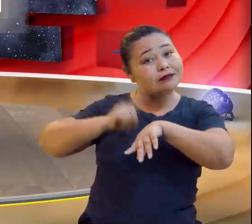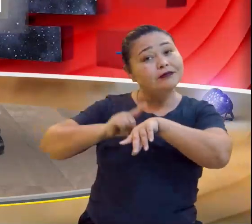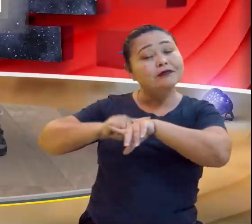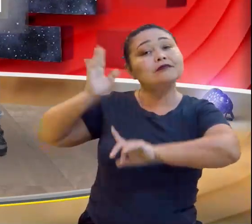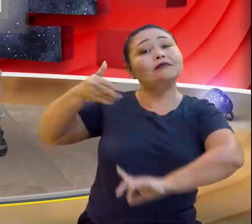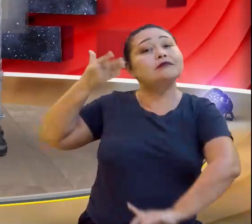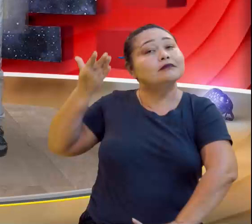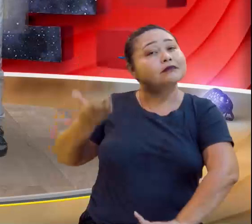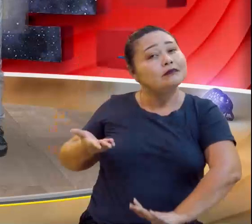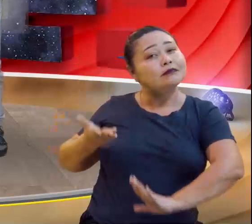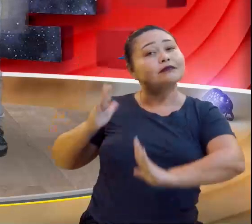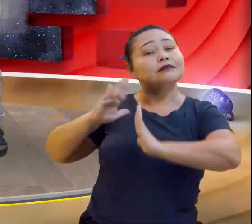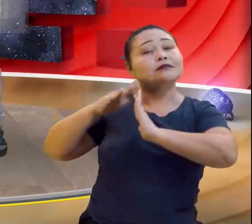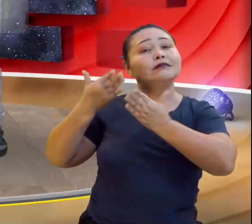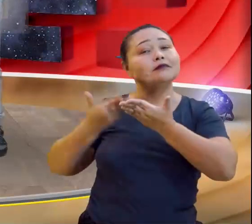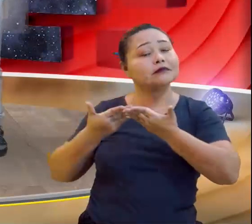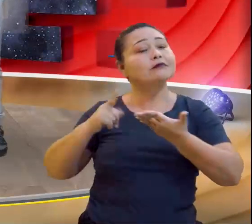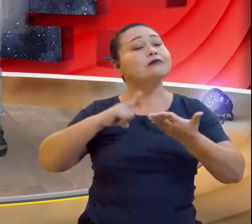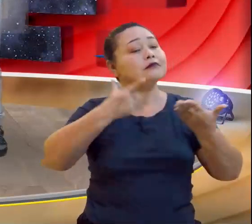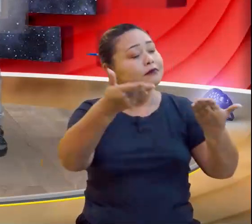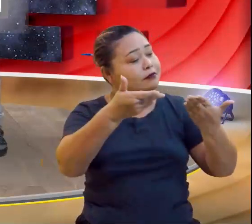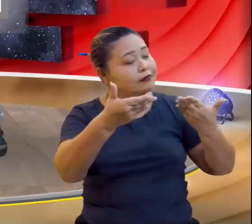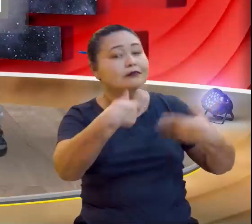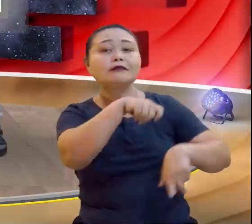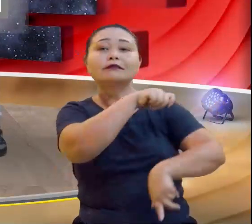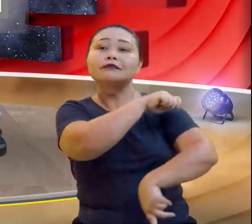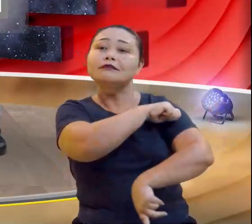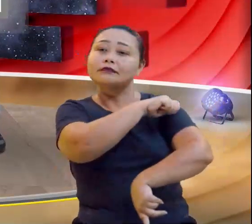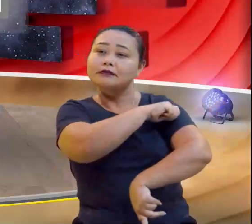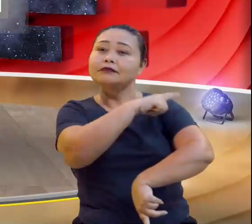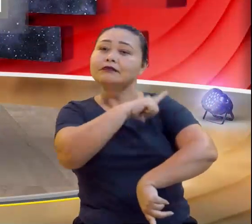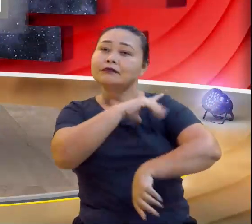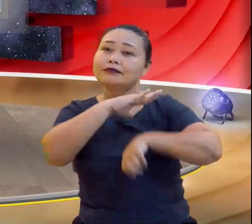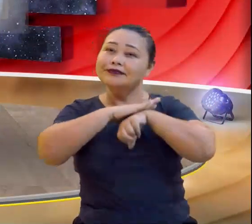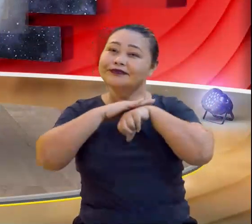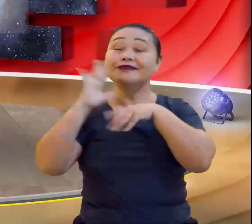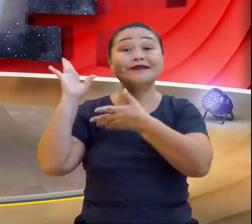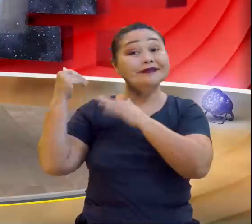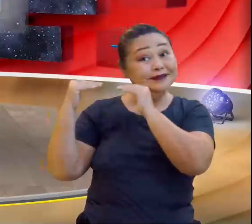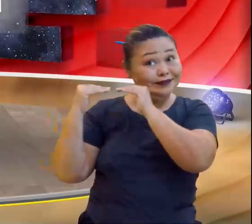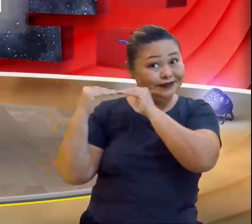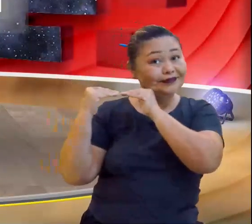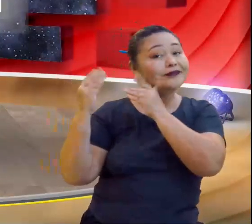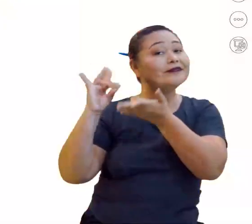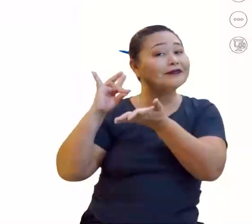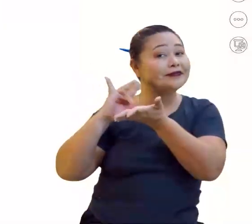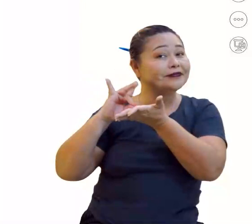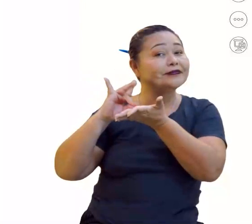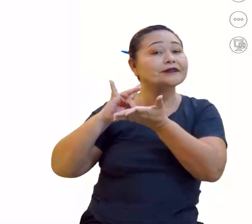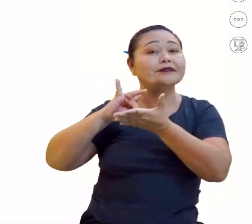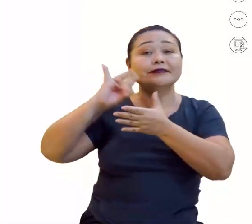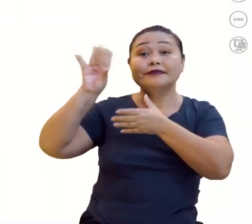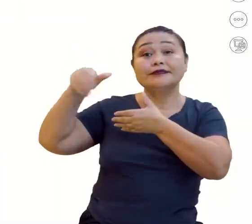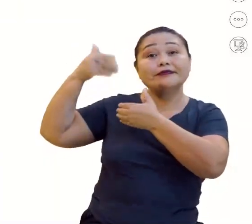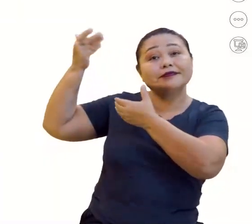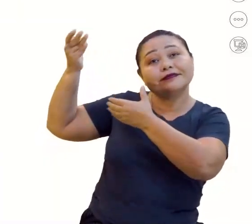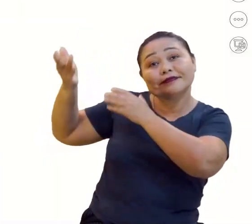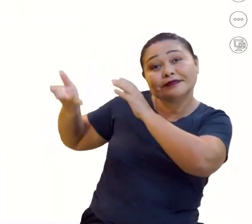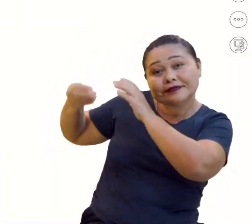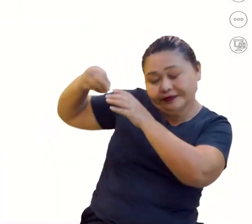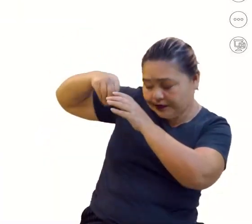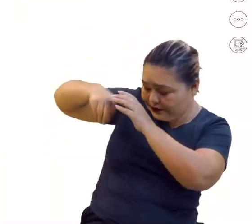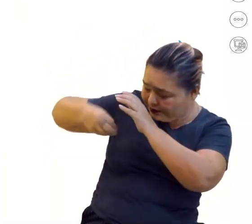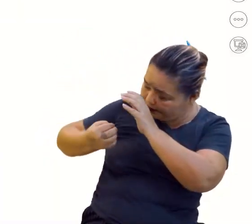que recebe os nossos alunos aí com tanto carinho, né? Verdade. Vamos então na cartola mágica, saindo